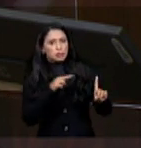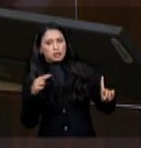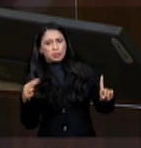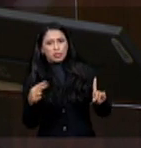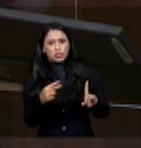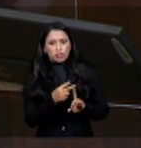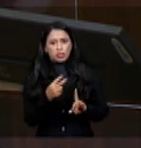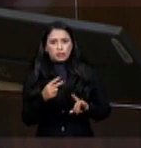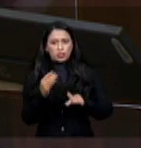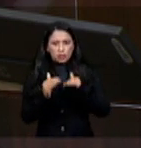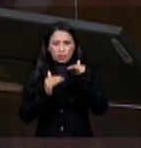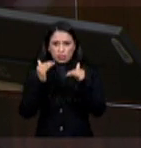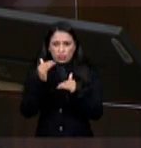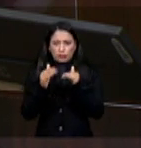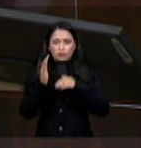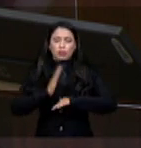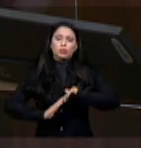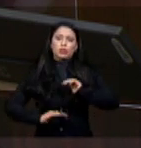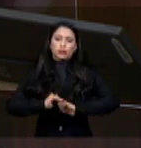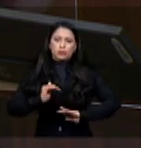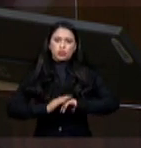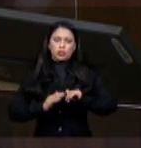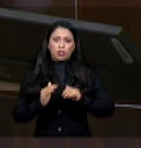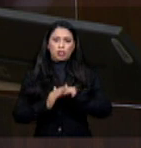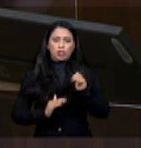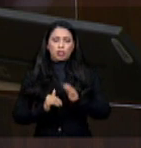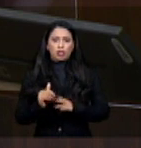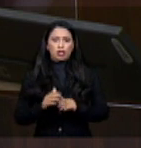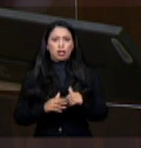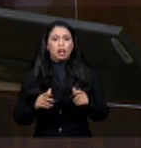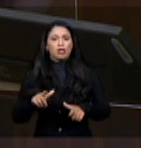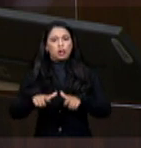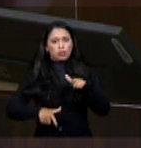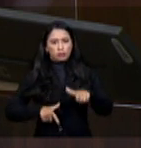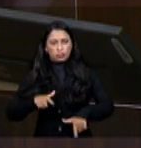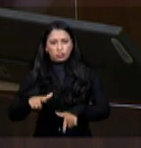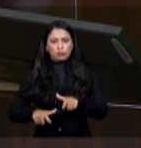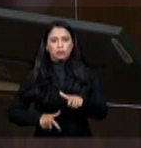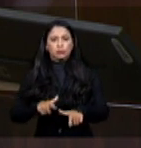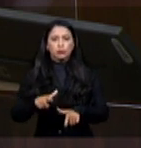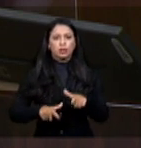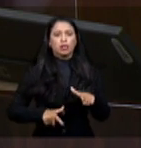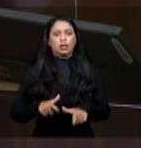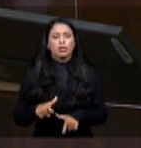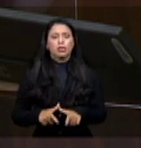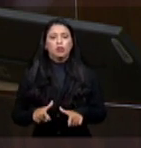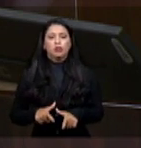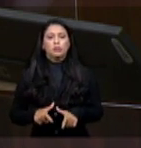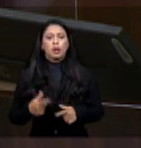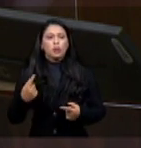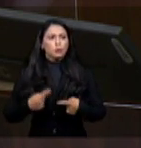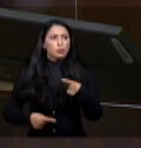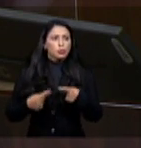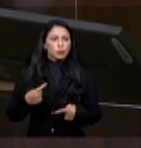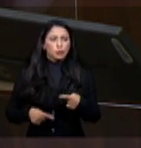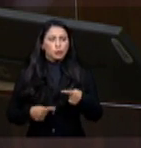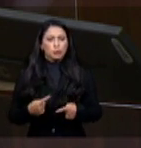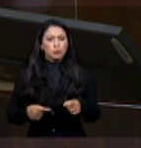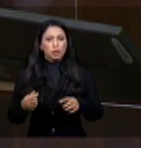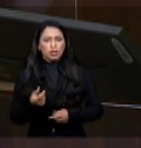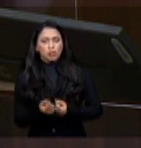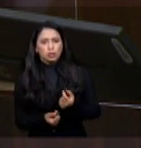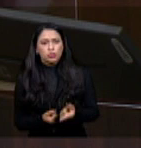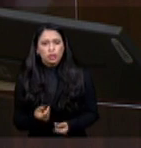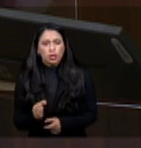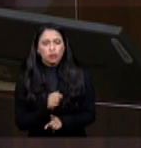de desenvolvimento profissional de visibilidade no mercado de trabalho e nos Espaços não é políticos econômicos e